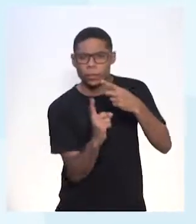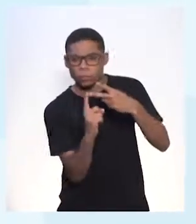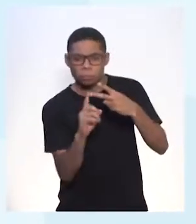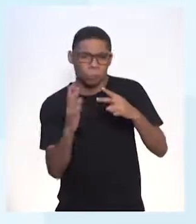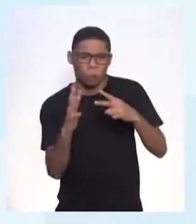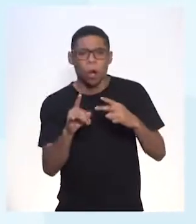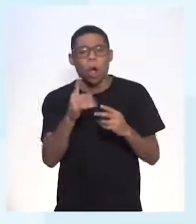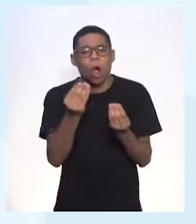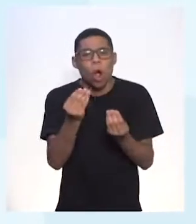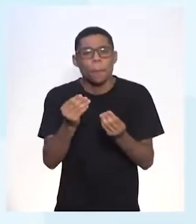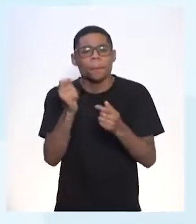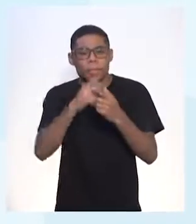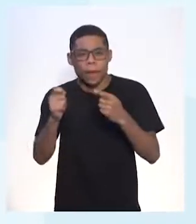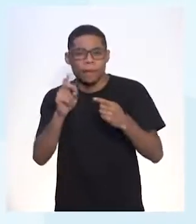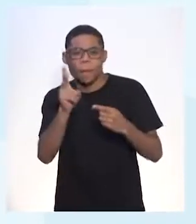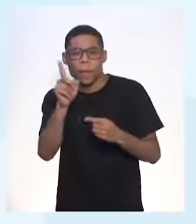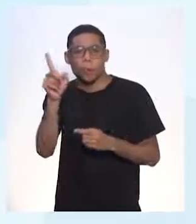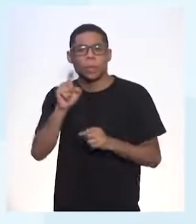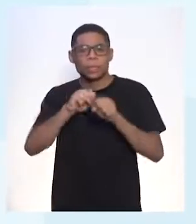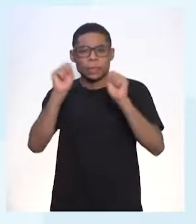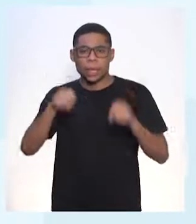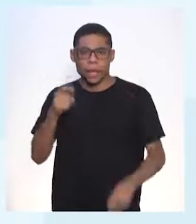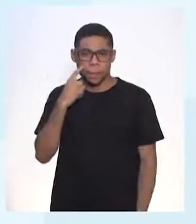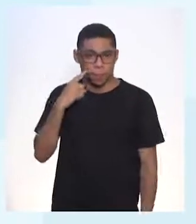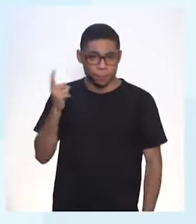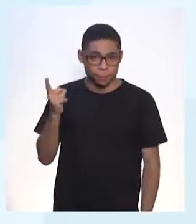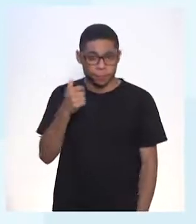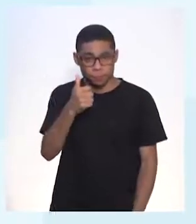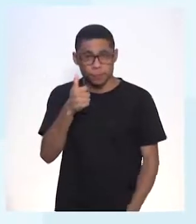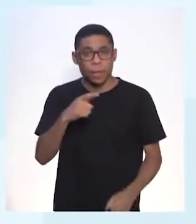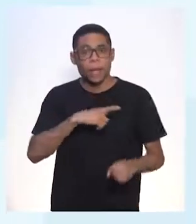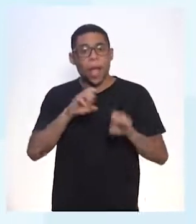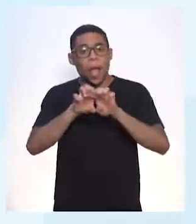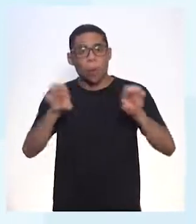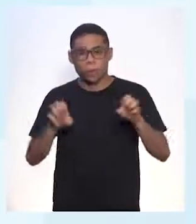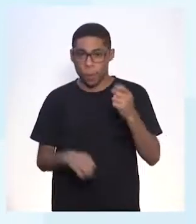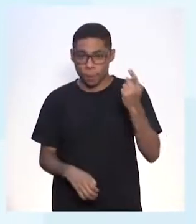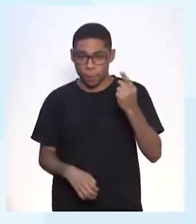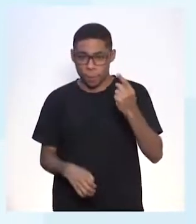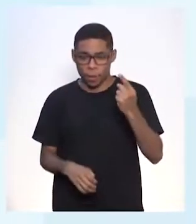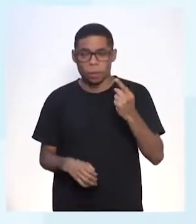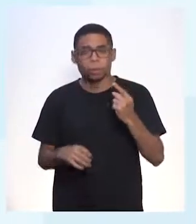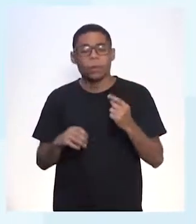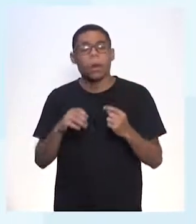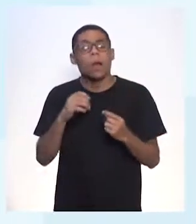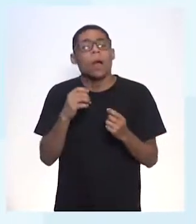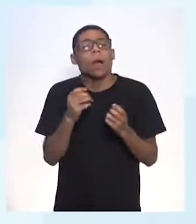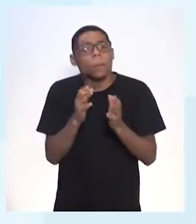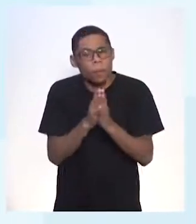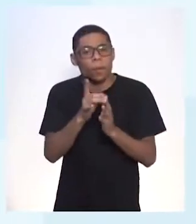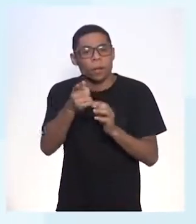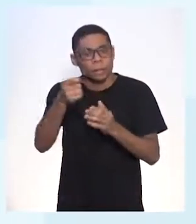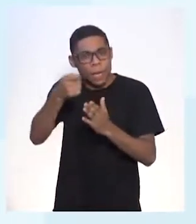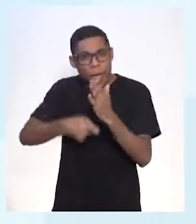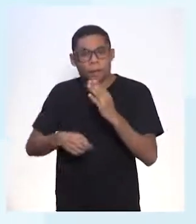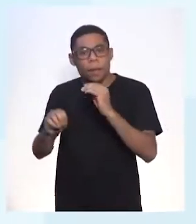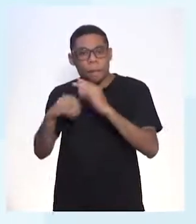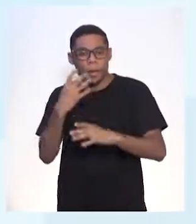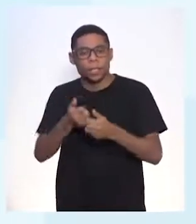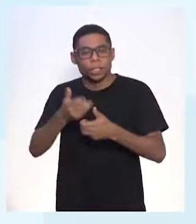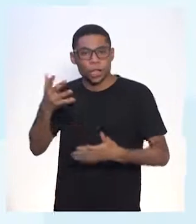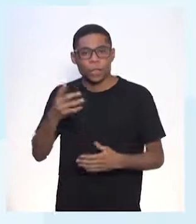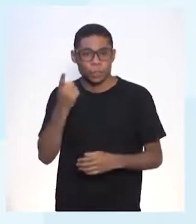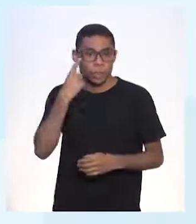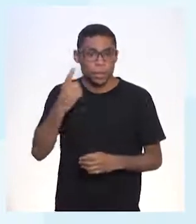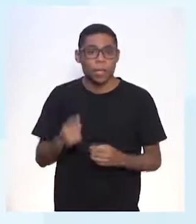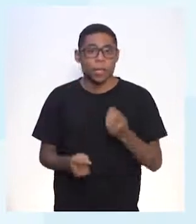aí como escreve esse sistema, beleza? Então, é uma equação de primeiro grau aí. Eu quero que vocês escrevam esse sistema. Pensa na